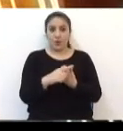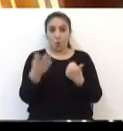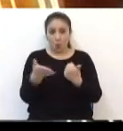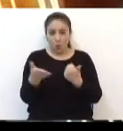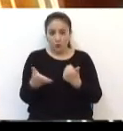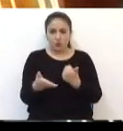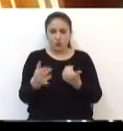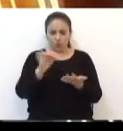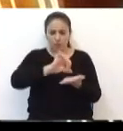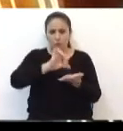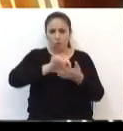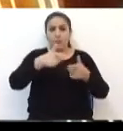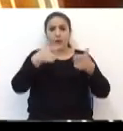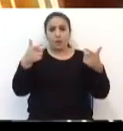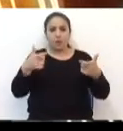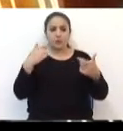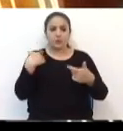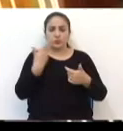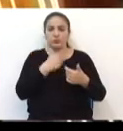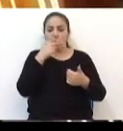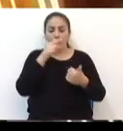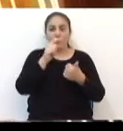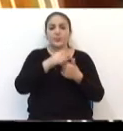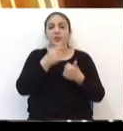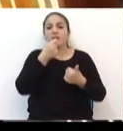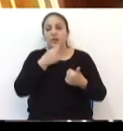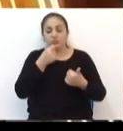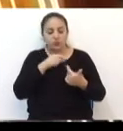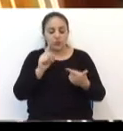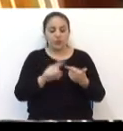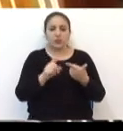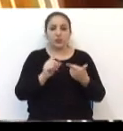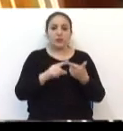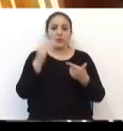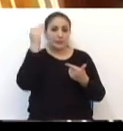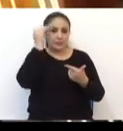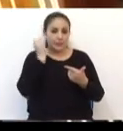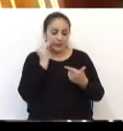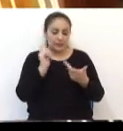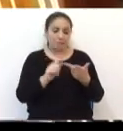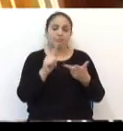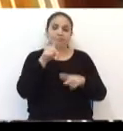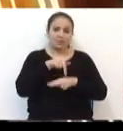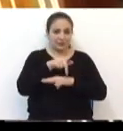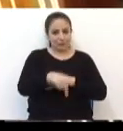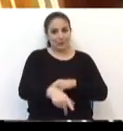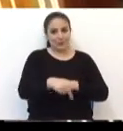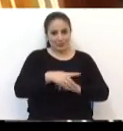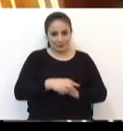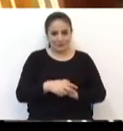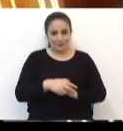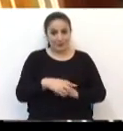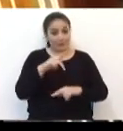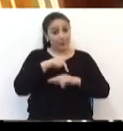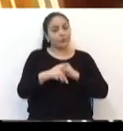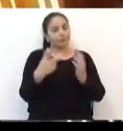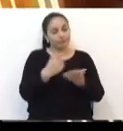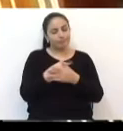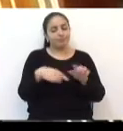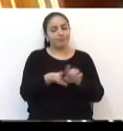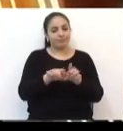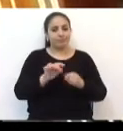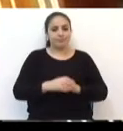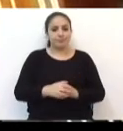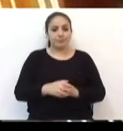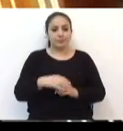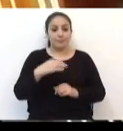nos polos maiores do nosso estado, como Caxias, como Santa Maria e também Passo Fundo. Passo Fundo vem